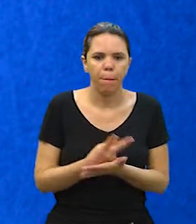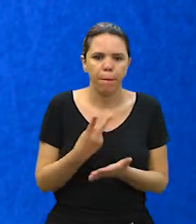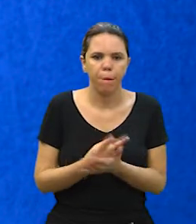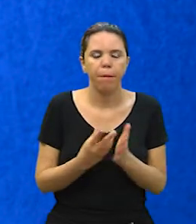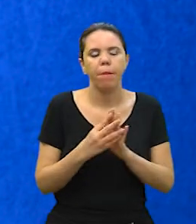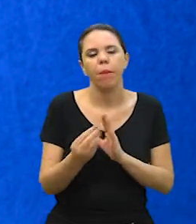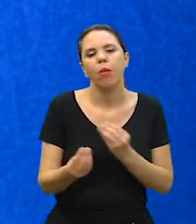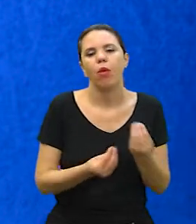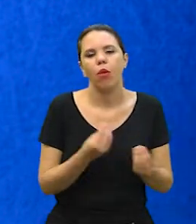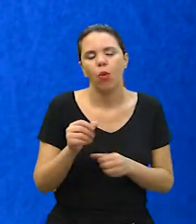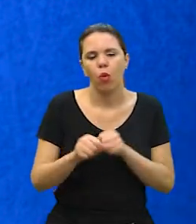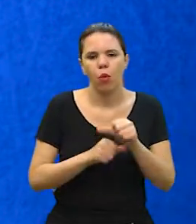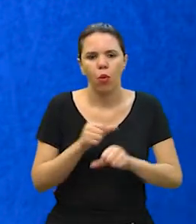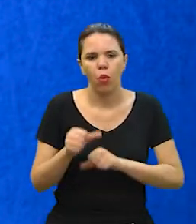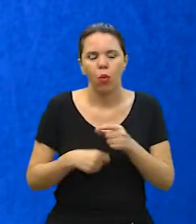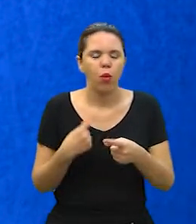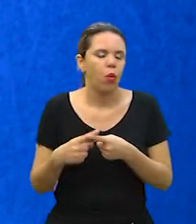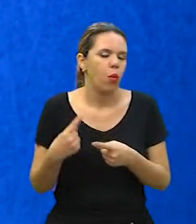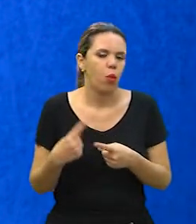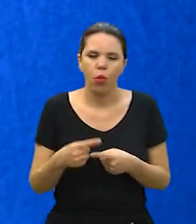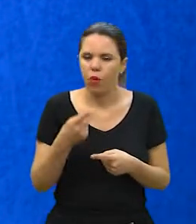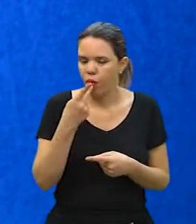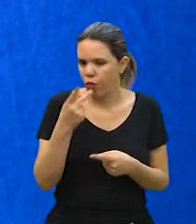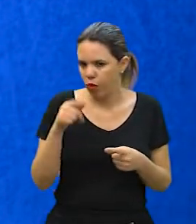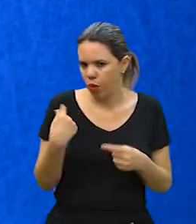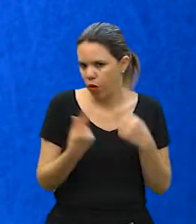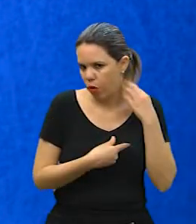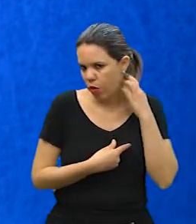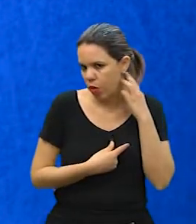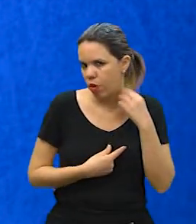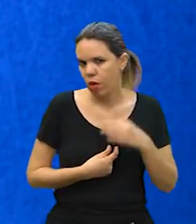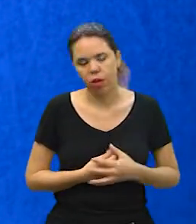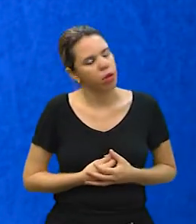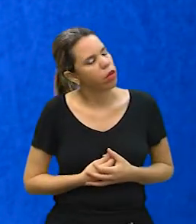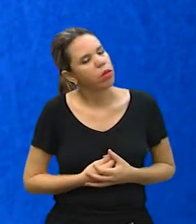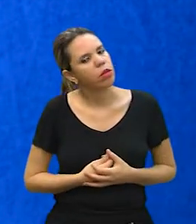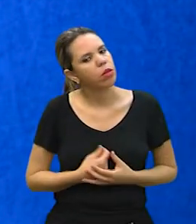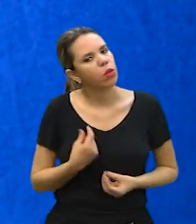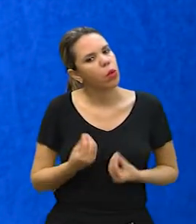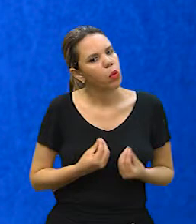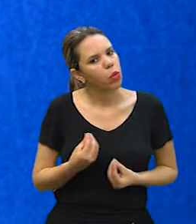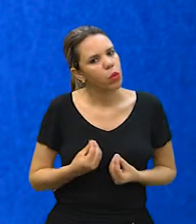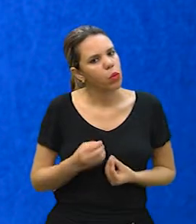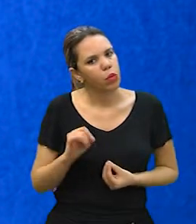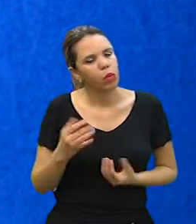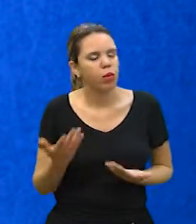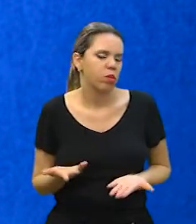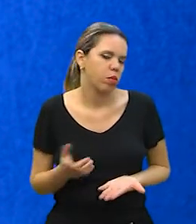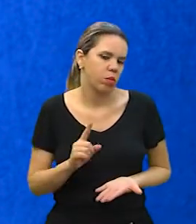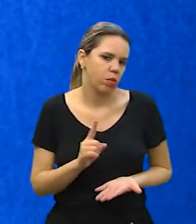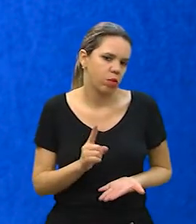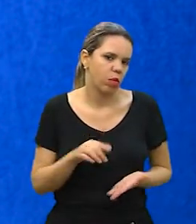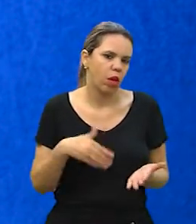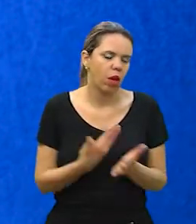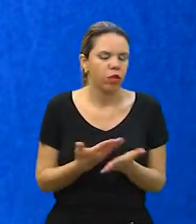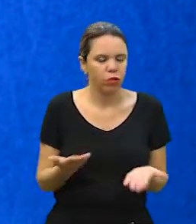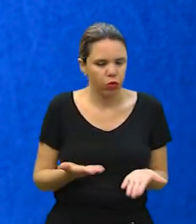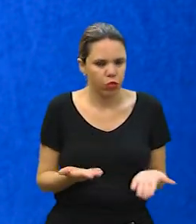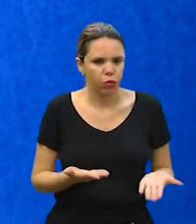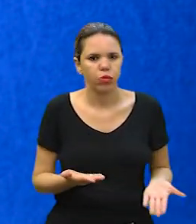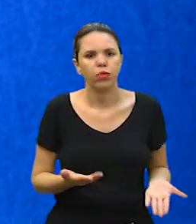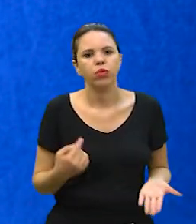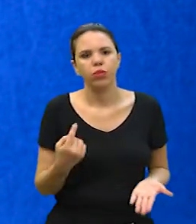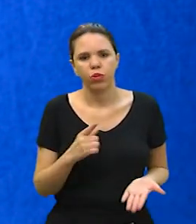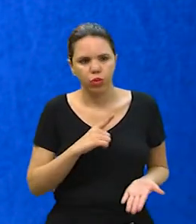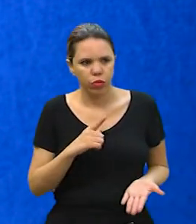é esse mesmo modelo, mudou, por quê? Fala um pouquinho para nós como mudou ou se não, olha, até